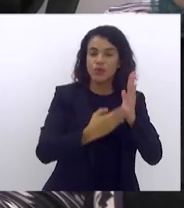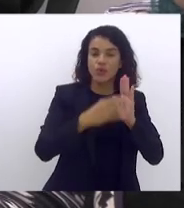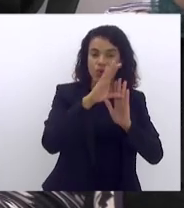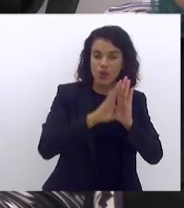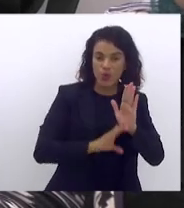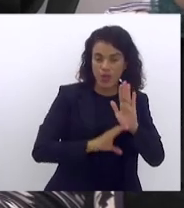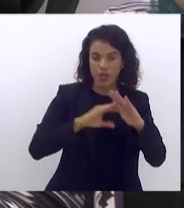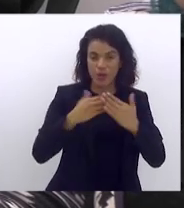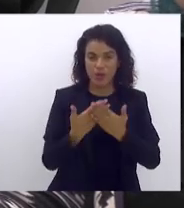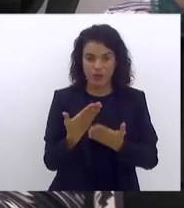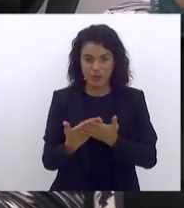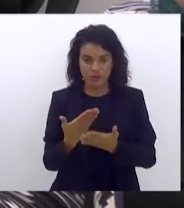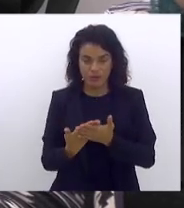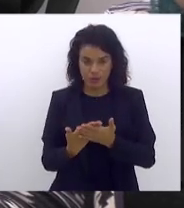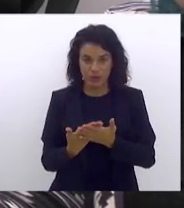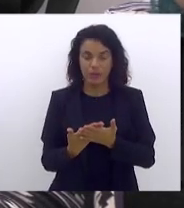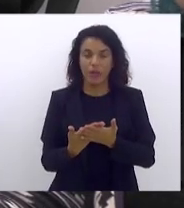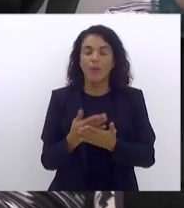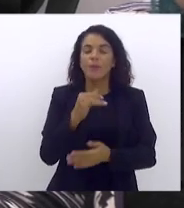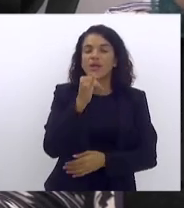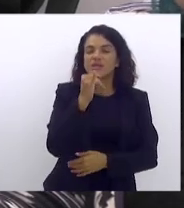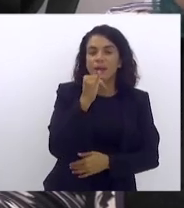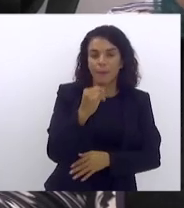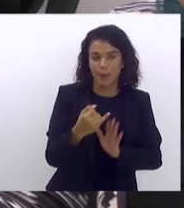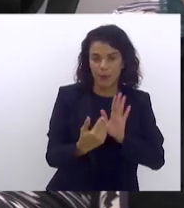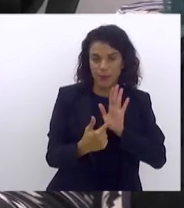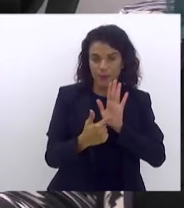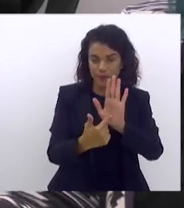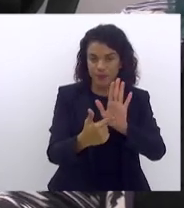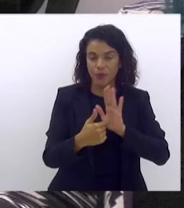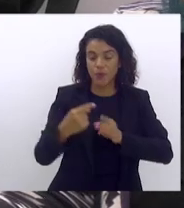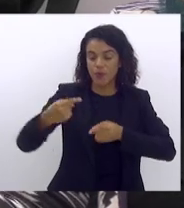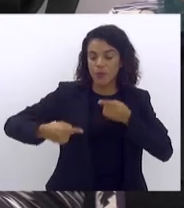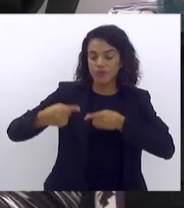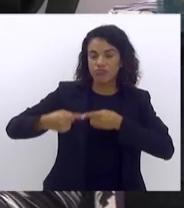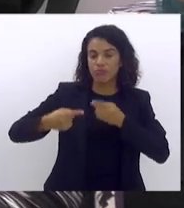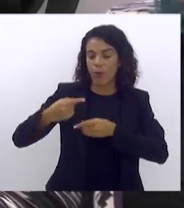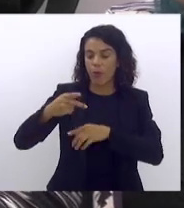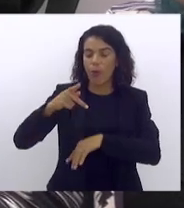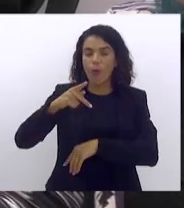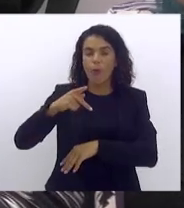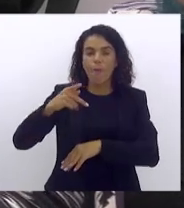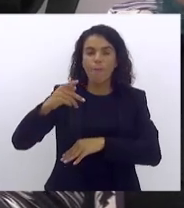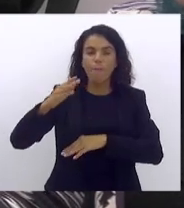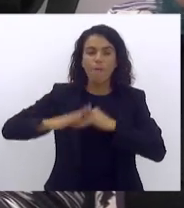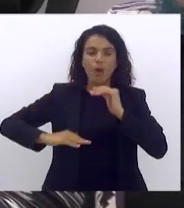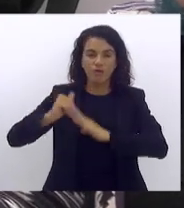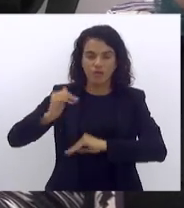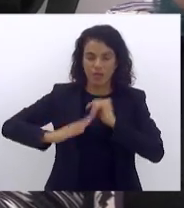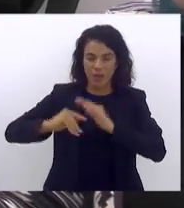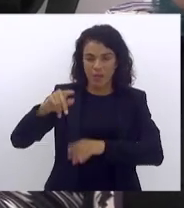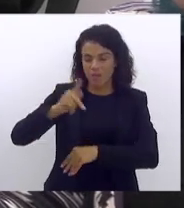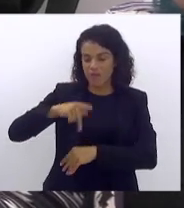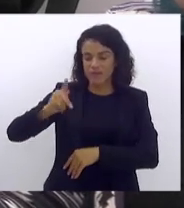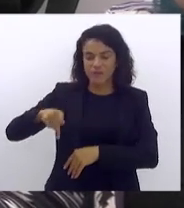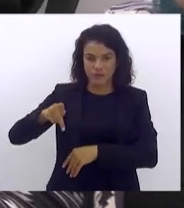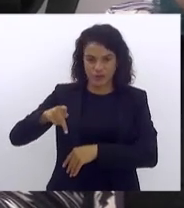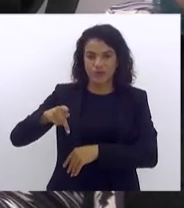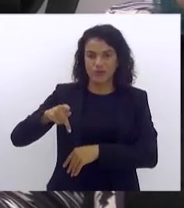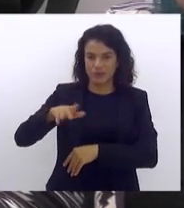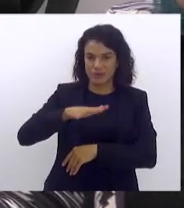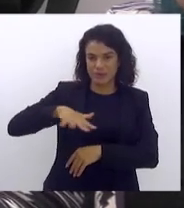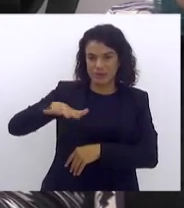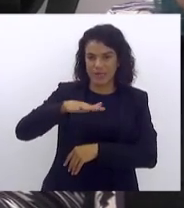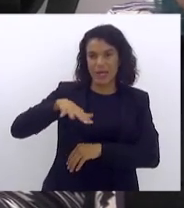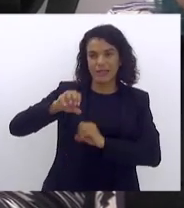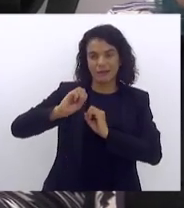fáceis de serem discriminadas. Eu vou dar um exemplo. Uma discussão com profissionais de educação, até para partilhar aqui com outros deputados, a gente poucas vezes tem a oportunidade de